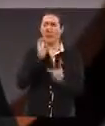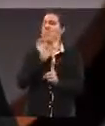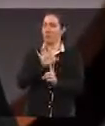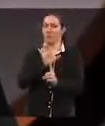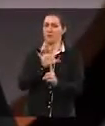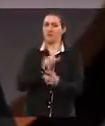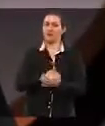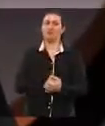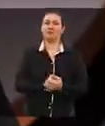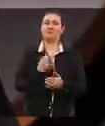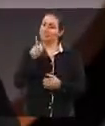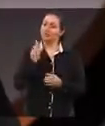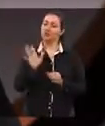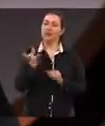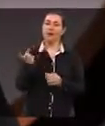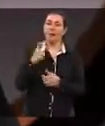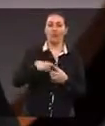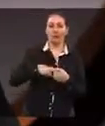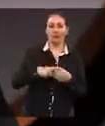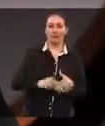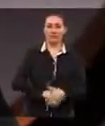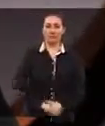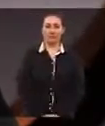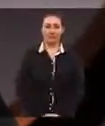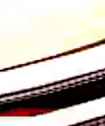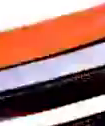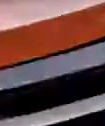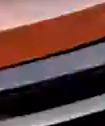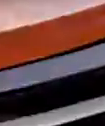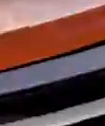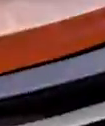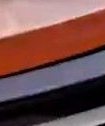alimentação, no emagrecimento saudável. A gente volta já.